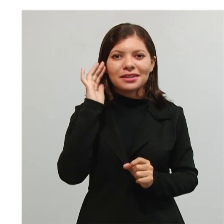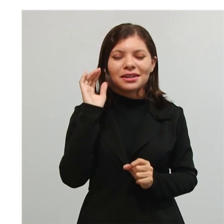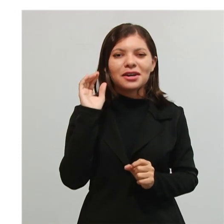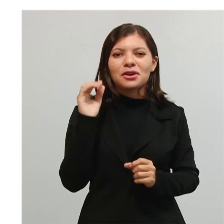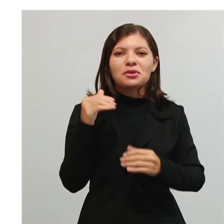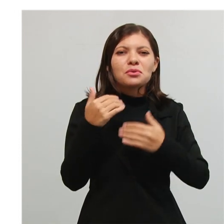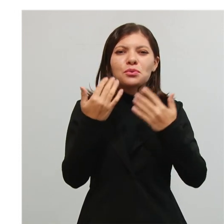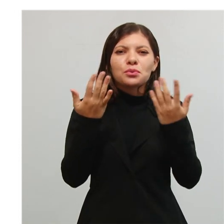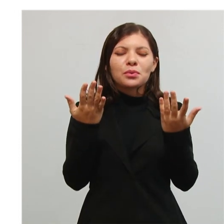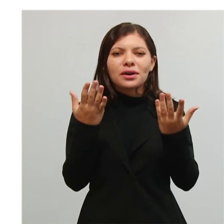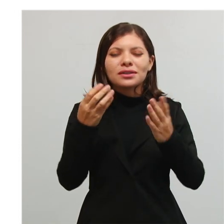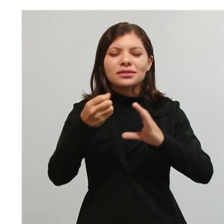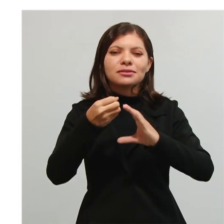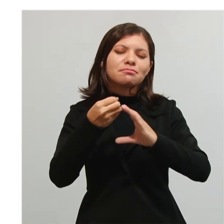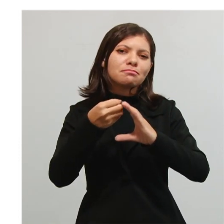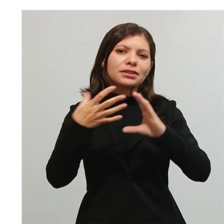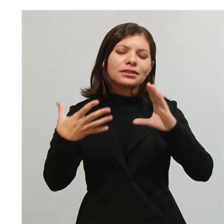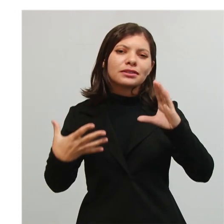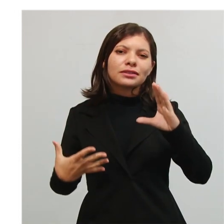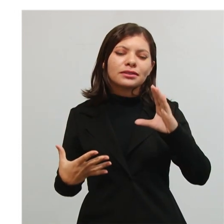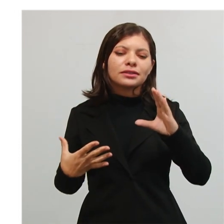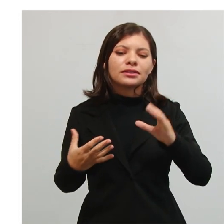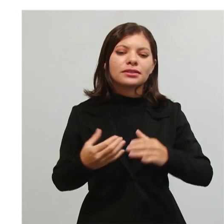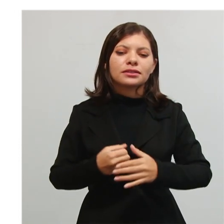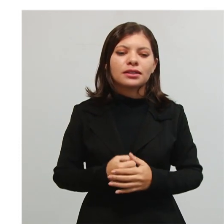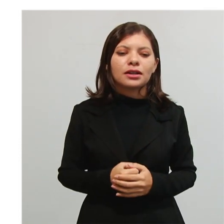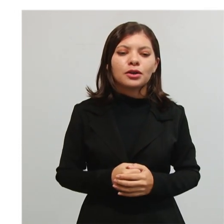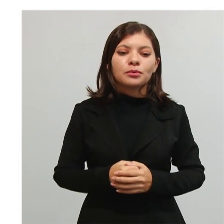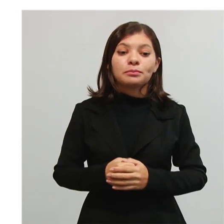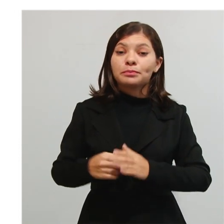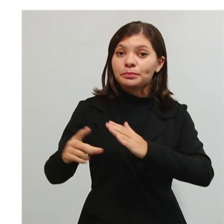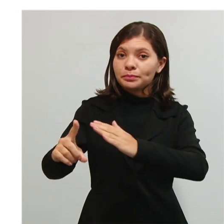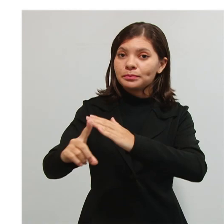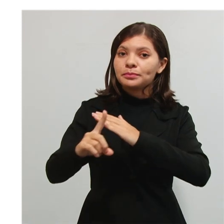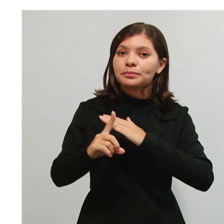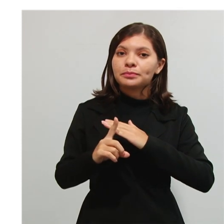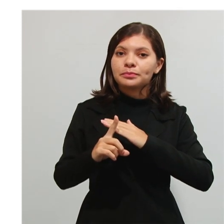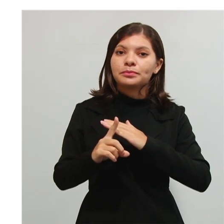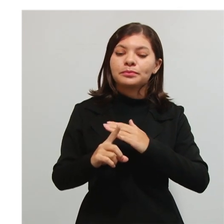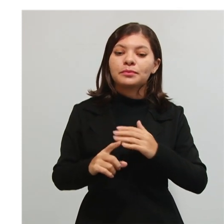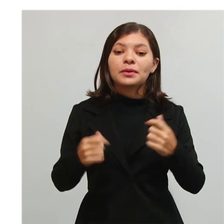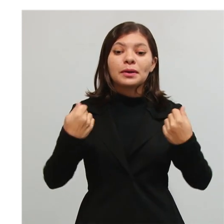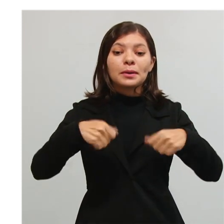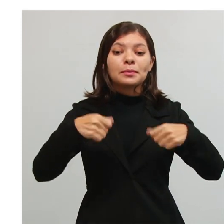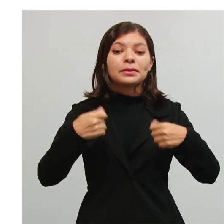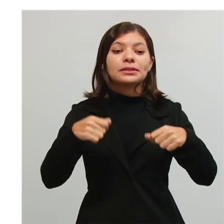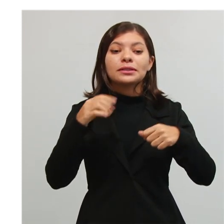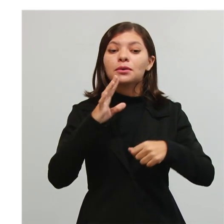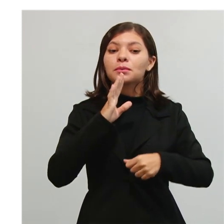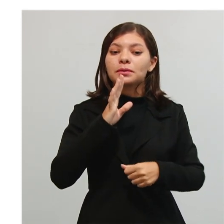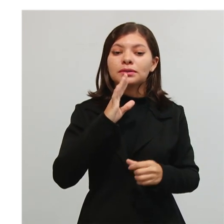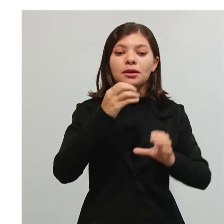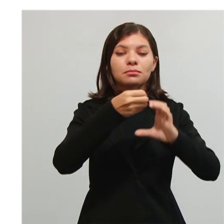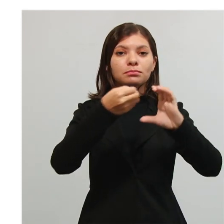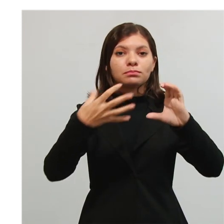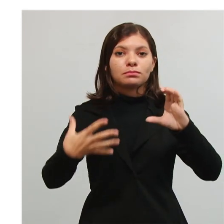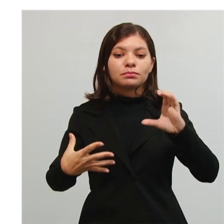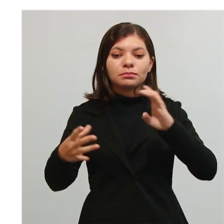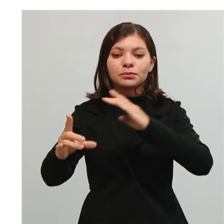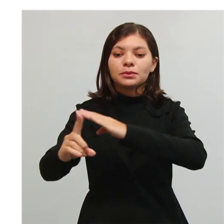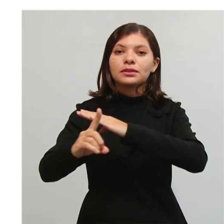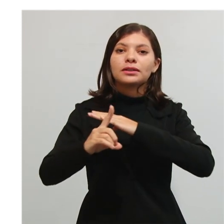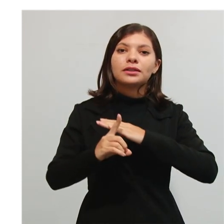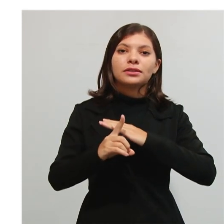as principais características dos seus clientes é necessário conhecer as características